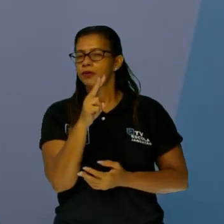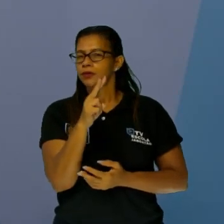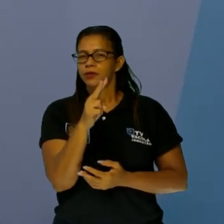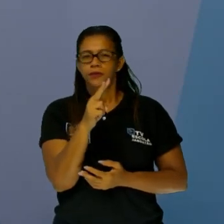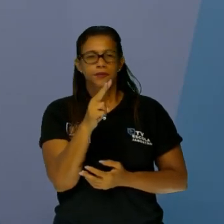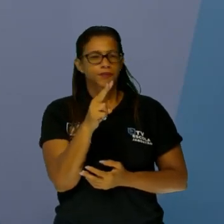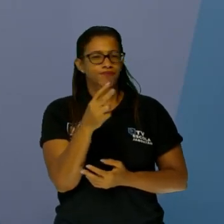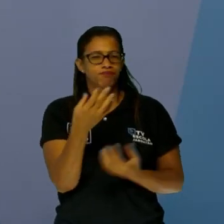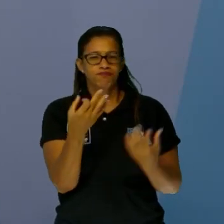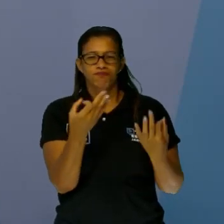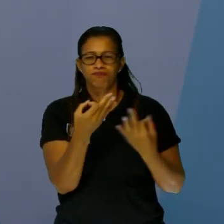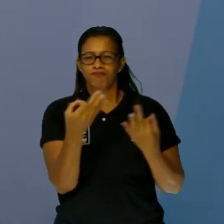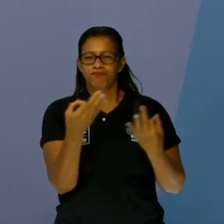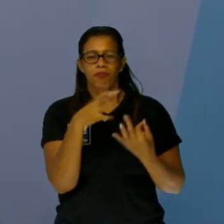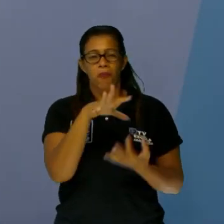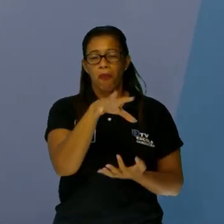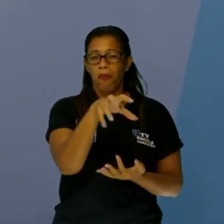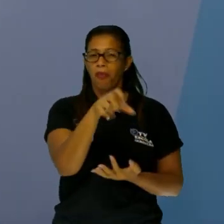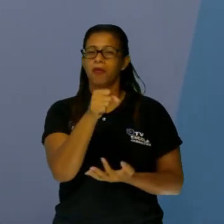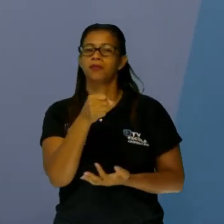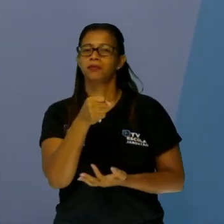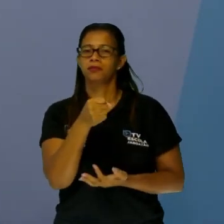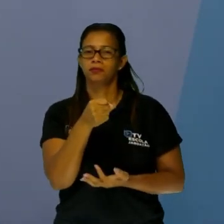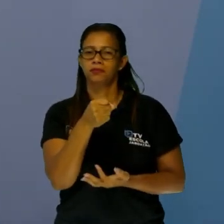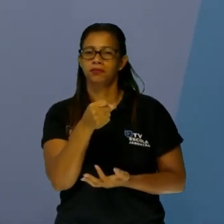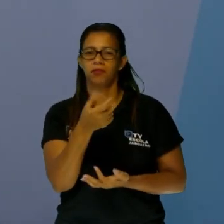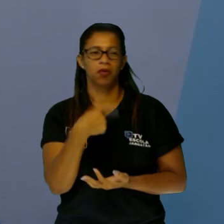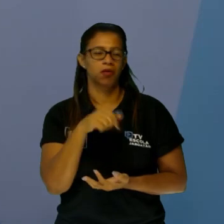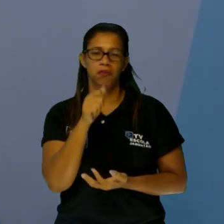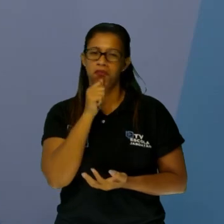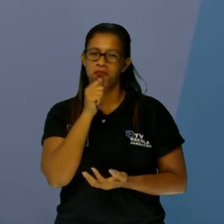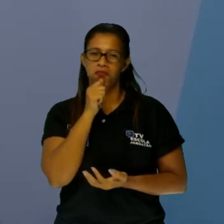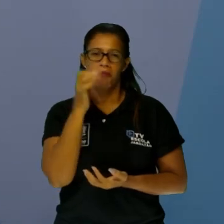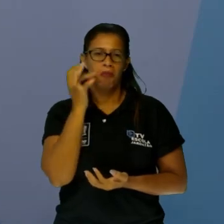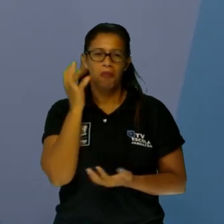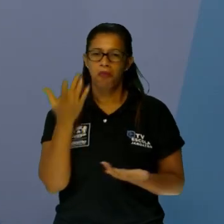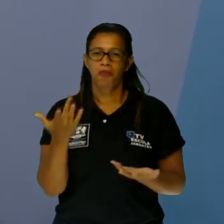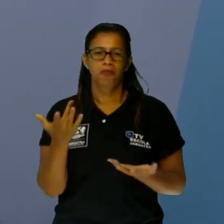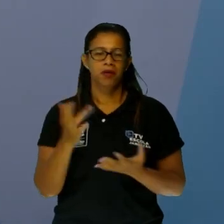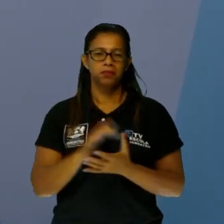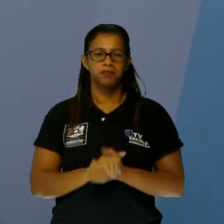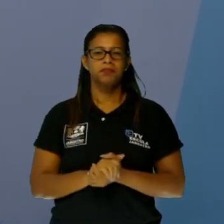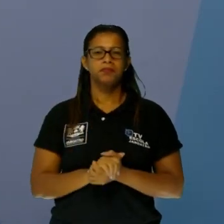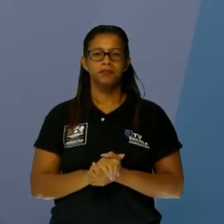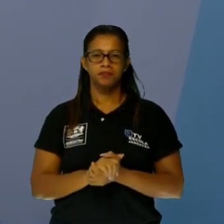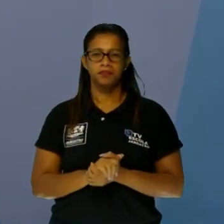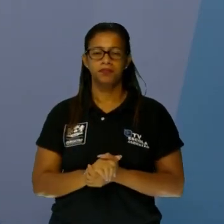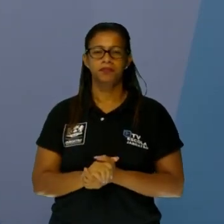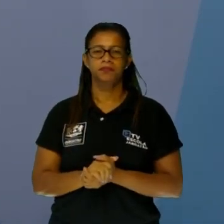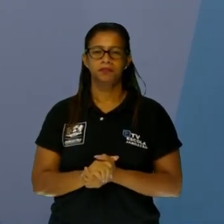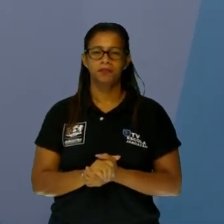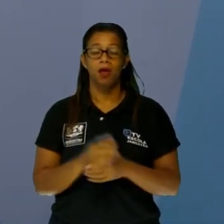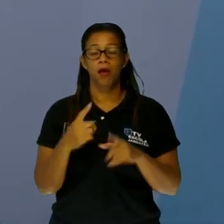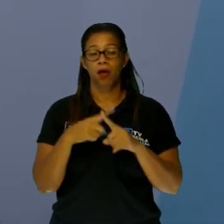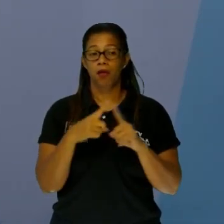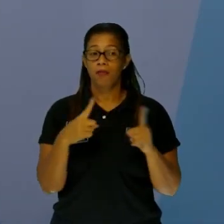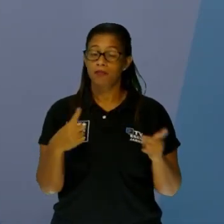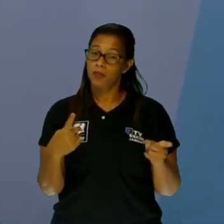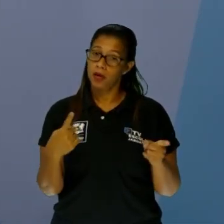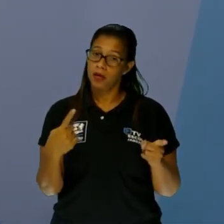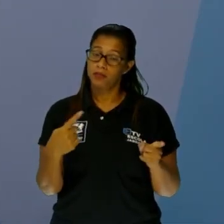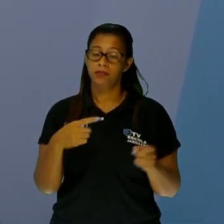estar perfeito, eu vou pegá-lo. Eu ainda não provei. Perceba, eu ainda não provei do sorvete. Mas eu tenho